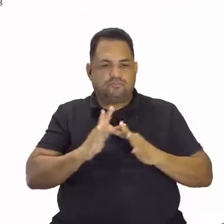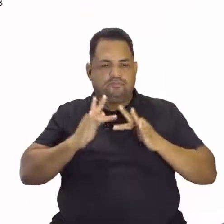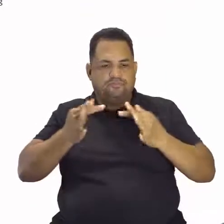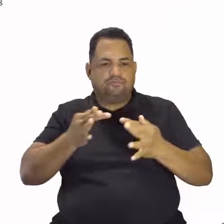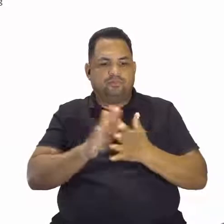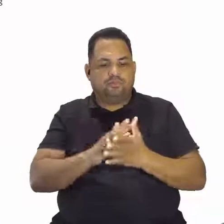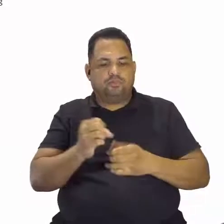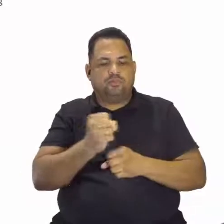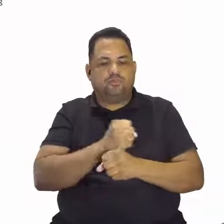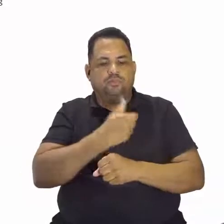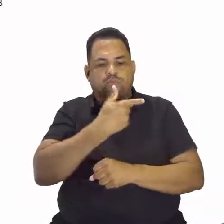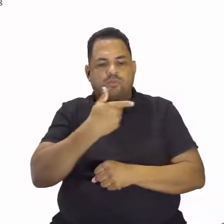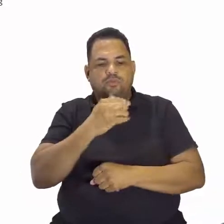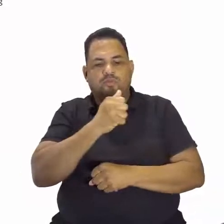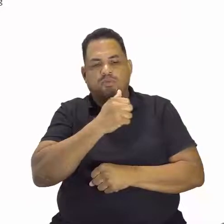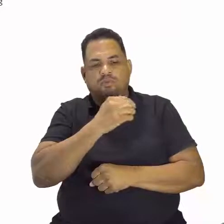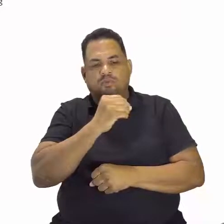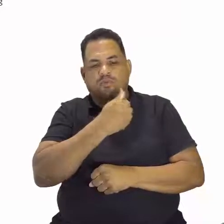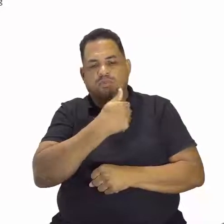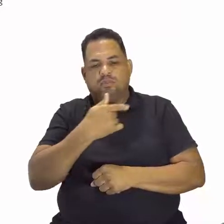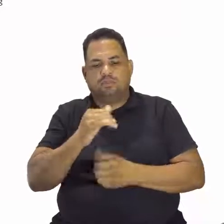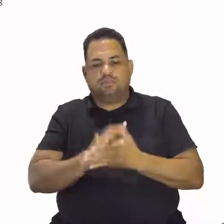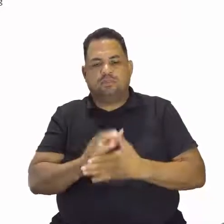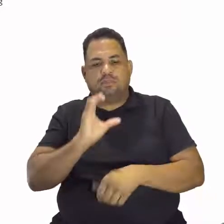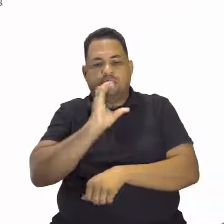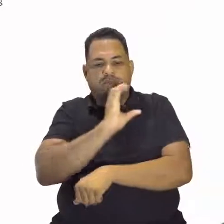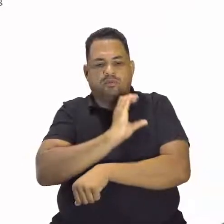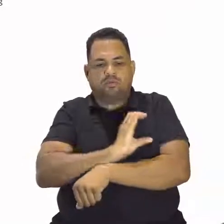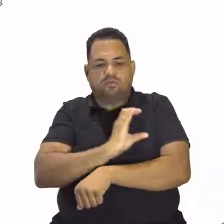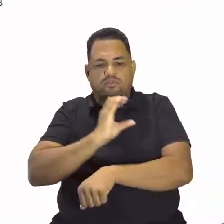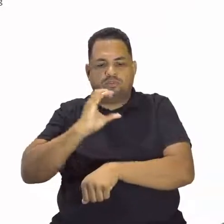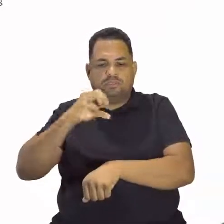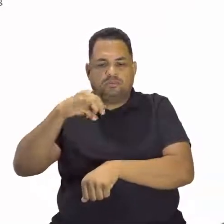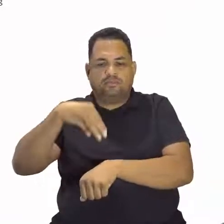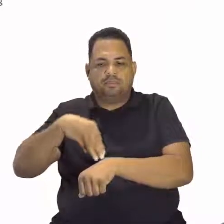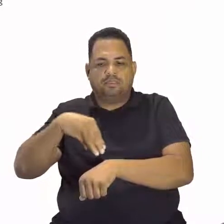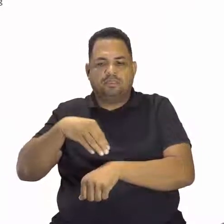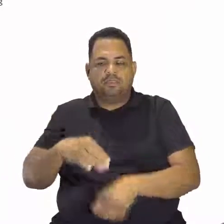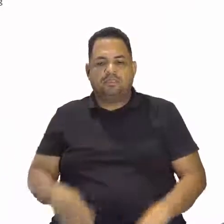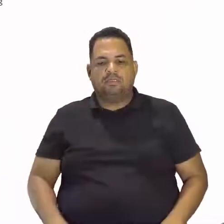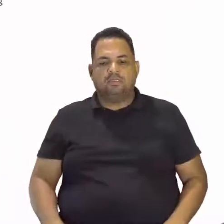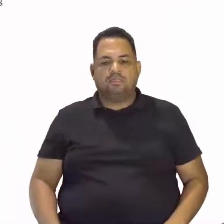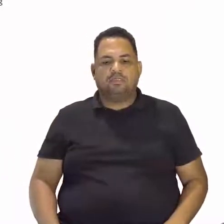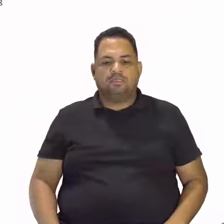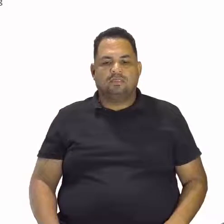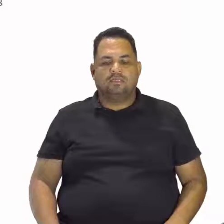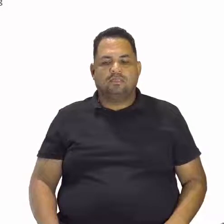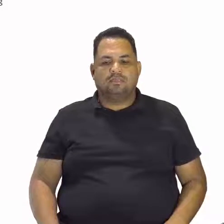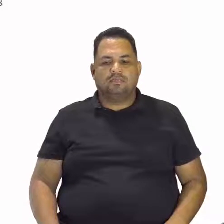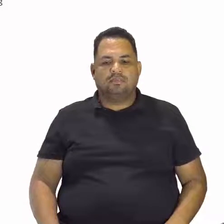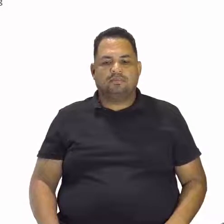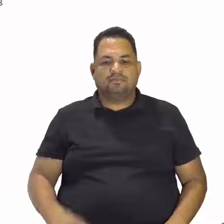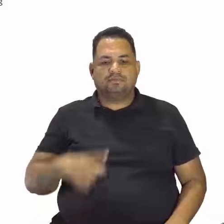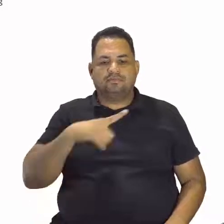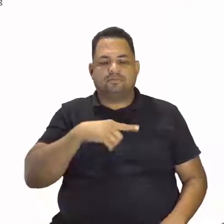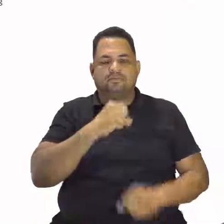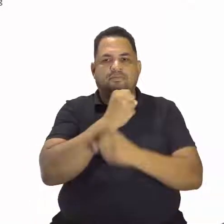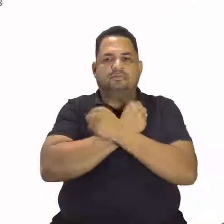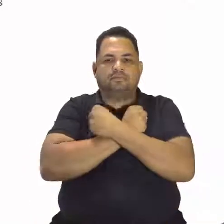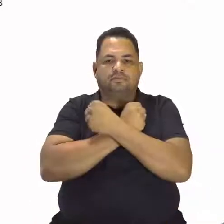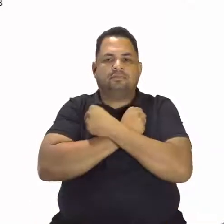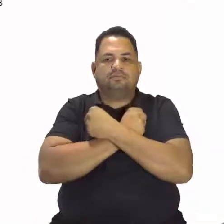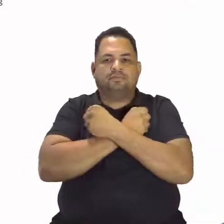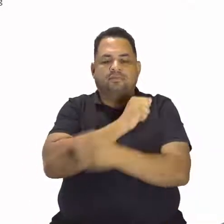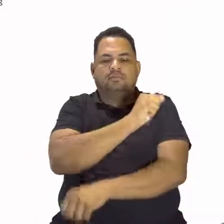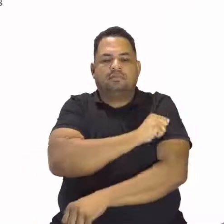um quilombo lá em Costa Marques. Um abraço para vocês aí de Costa Marques. Quando os alunos nossos